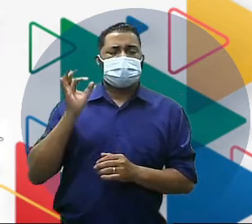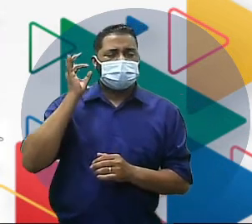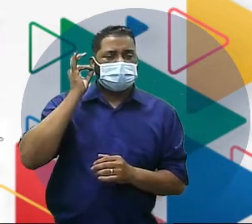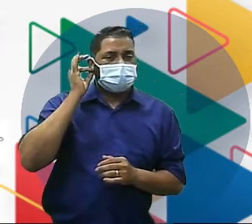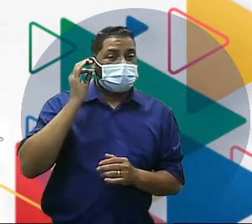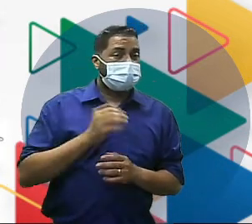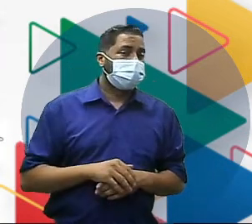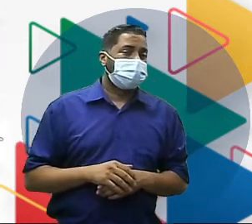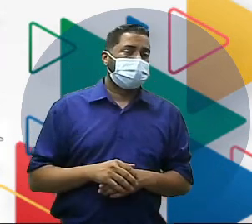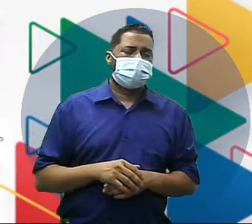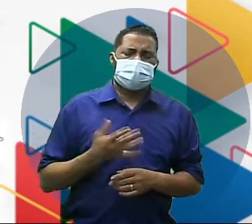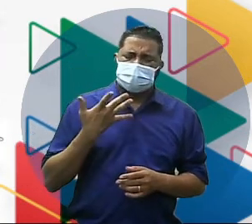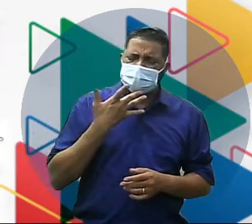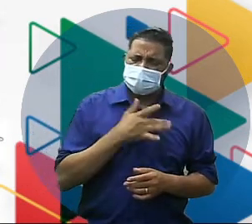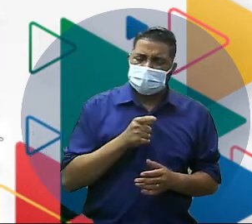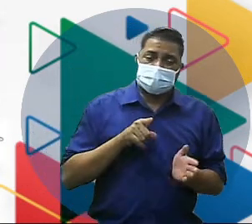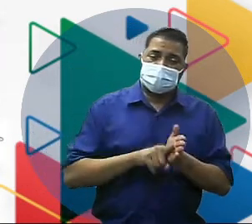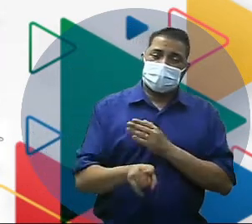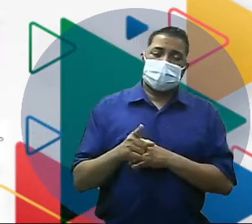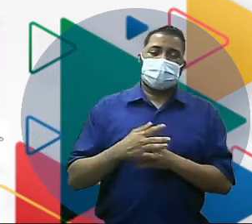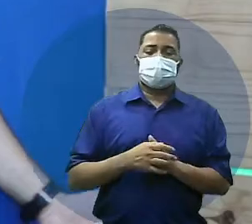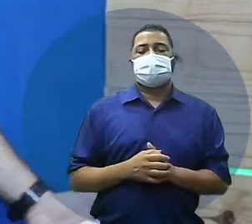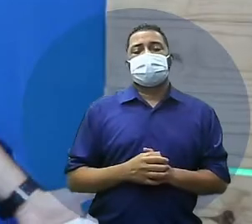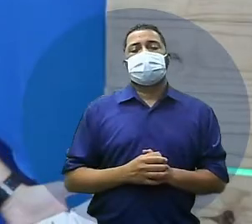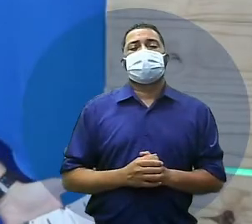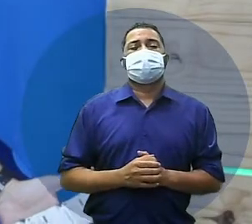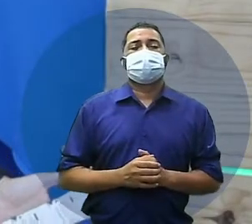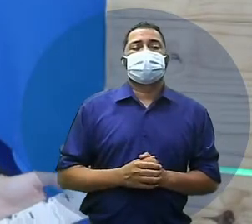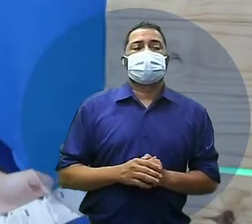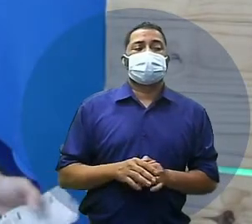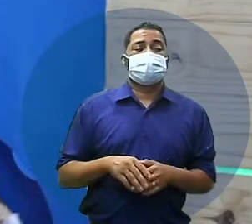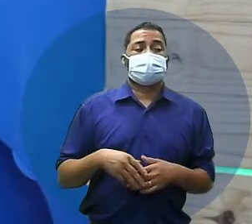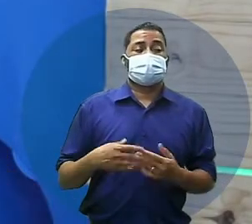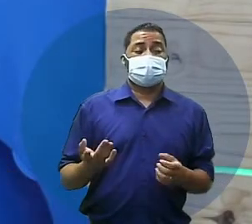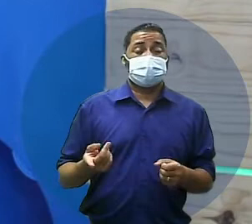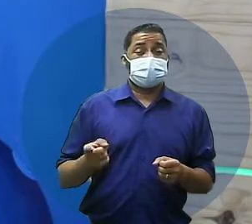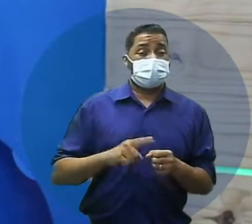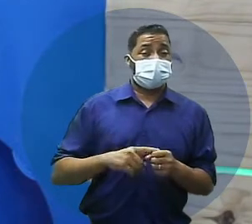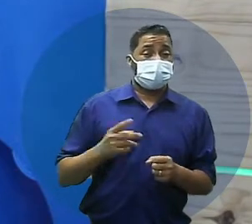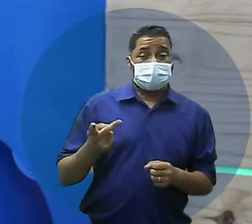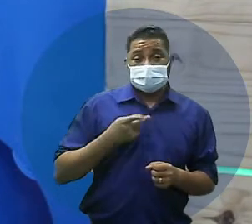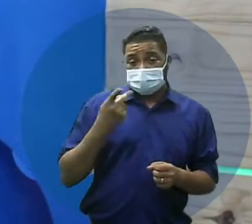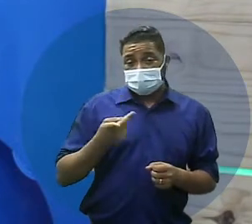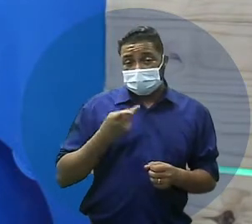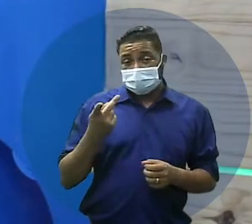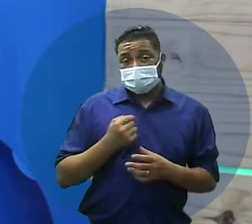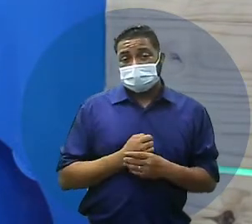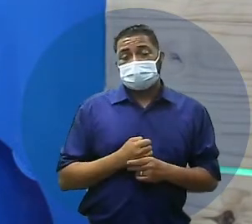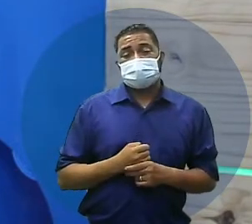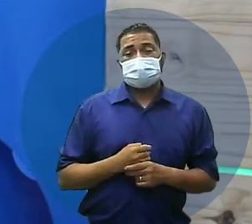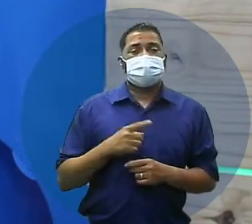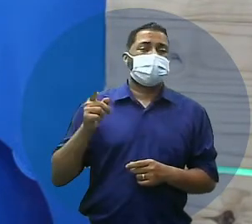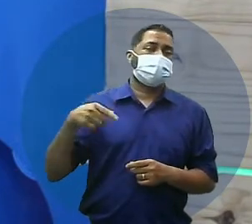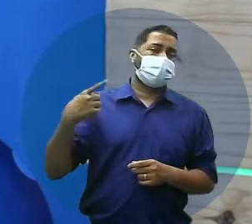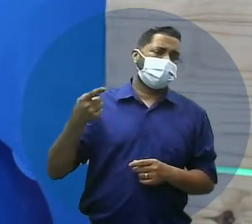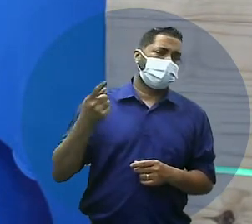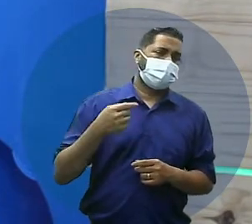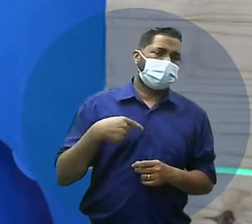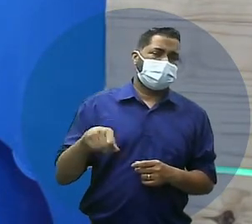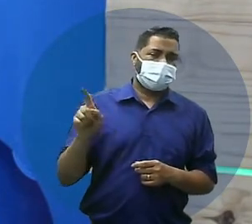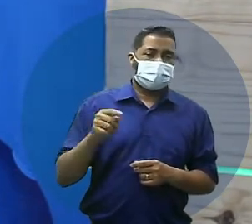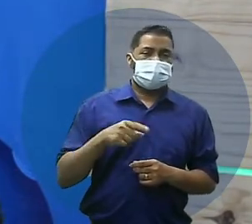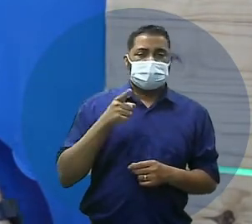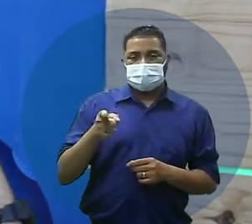bola, questão delícia, cara, uma questão dessa é muito delícia. Volto a dizer, mais tarde, vá lá no